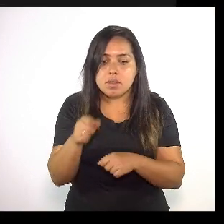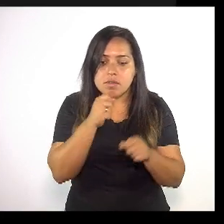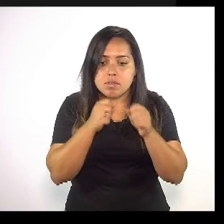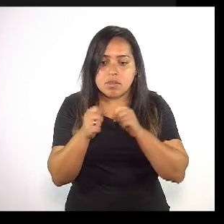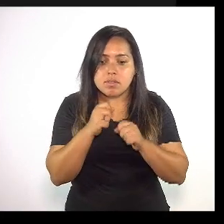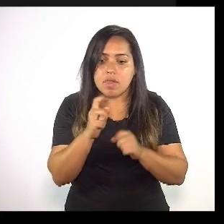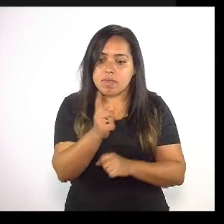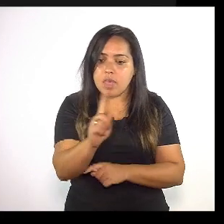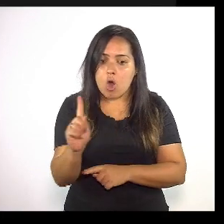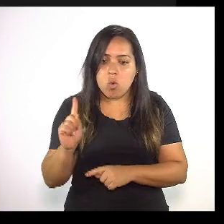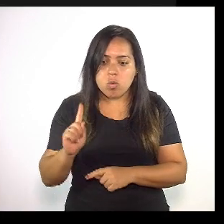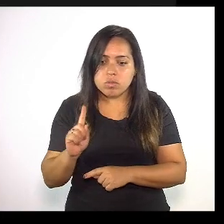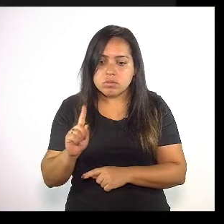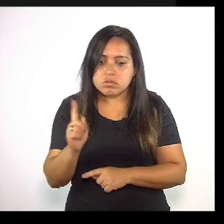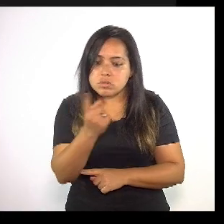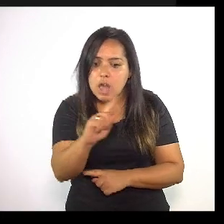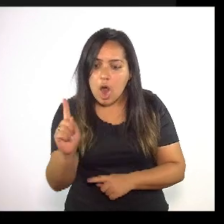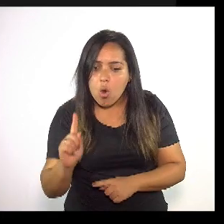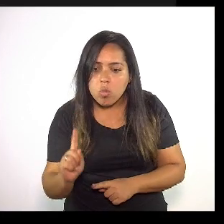Não? Pela ordem.